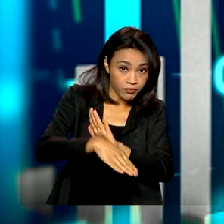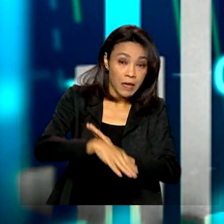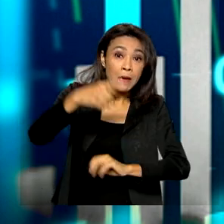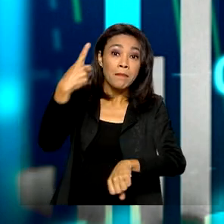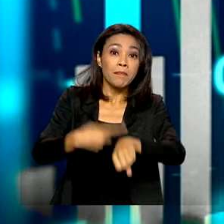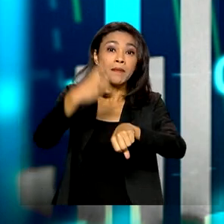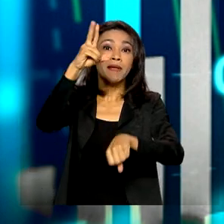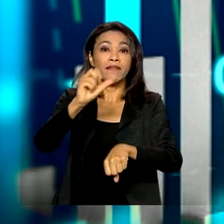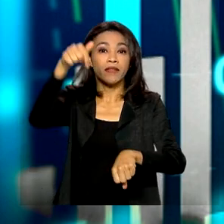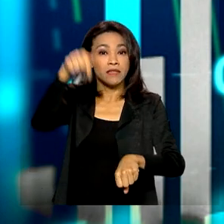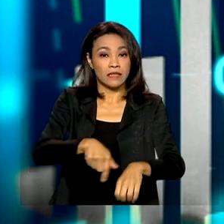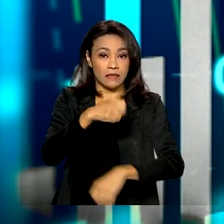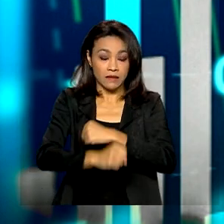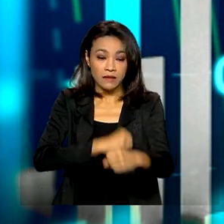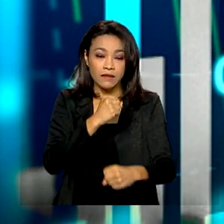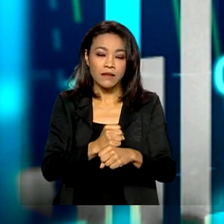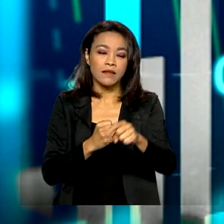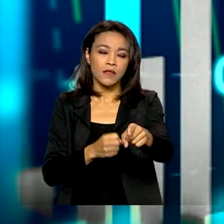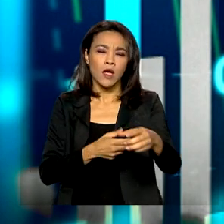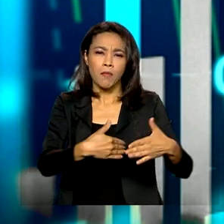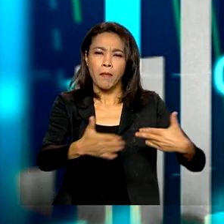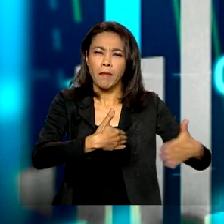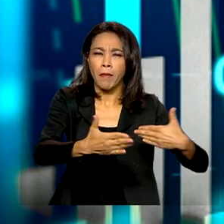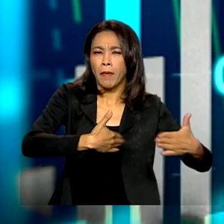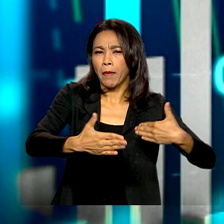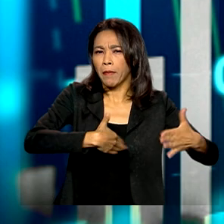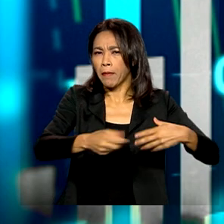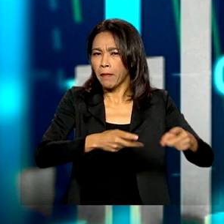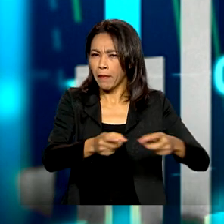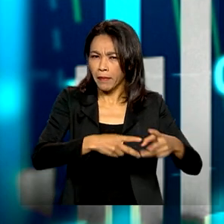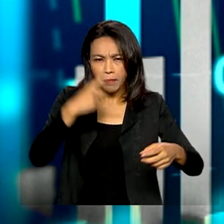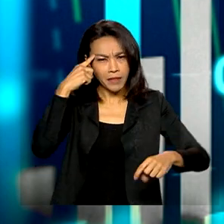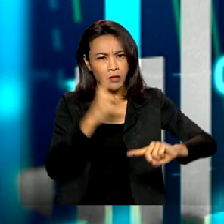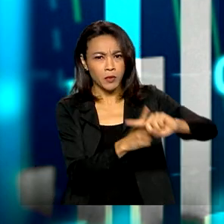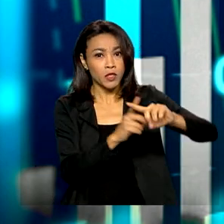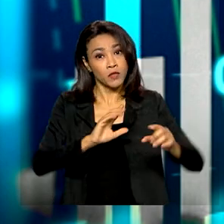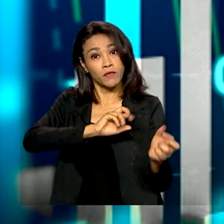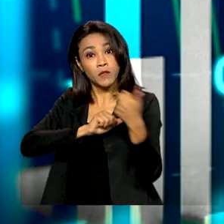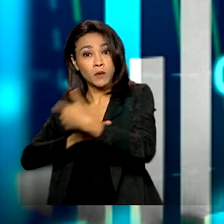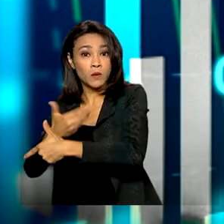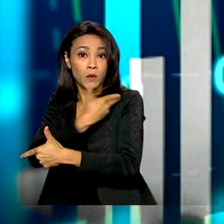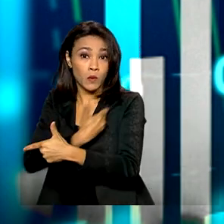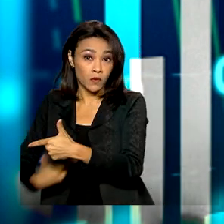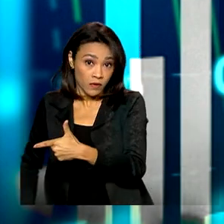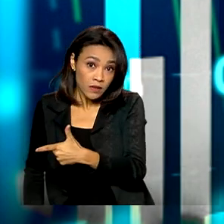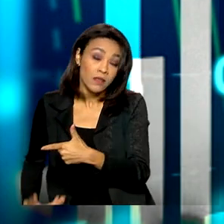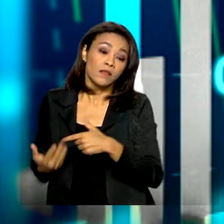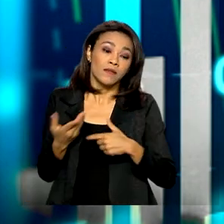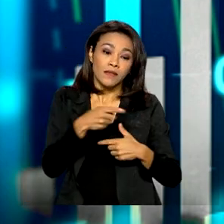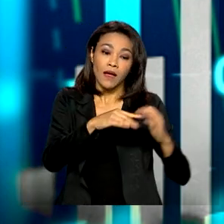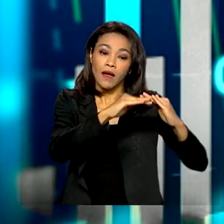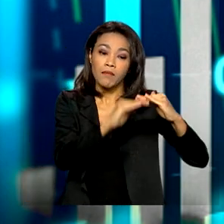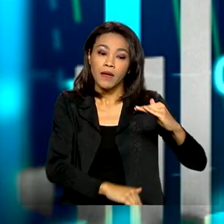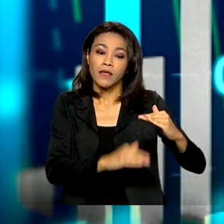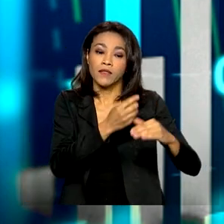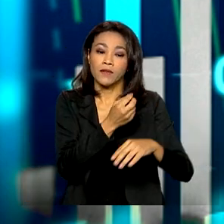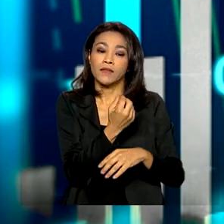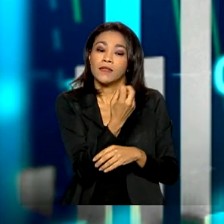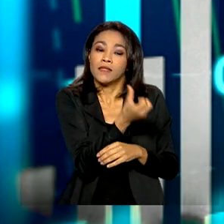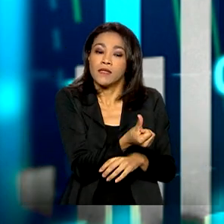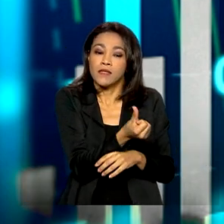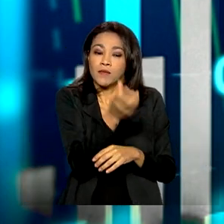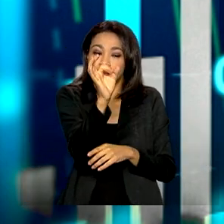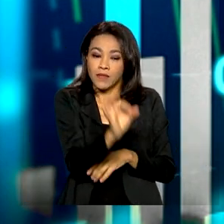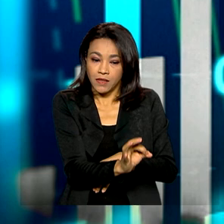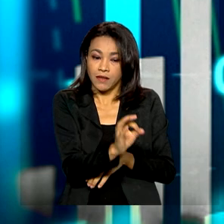neste ano, a expectativa do mercado ela é mais otimista que a expectativa do governo e, pela primeira vez, ela está abaixo de 6%